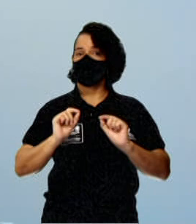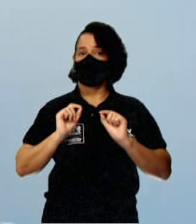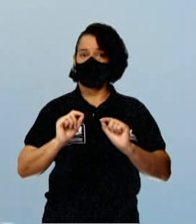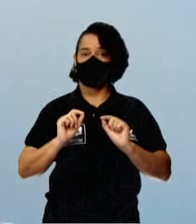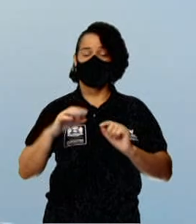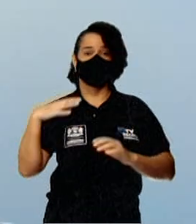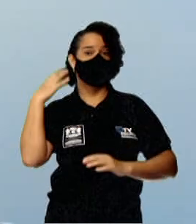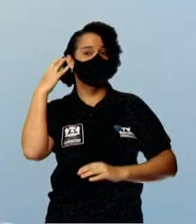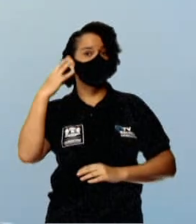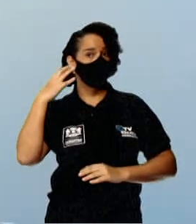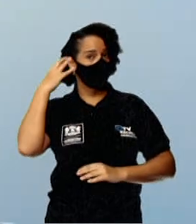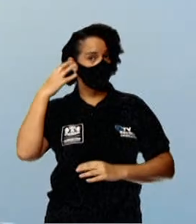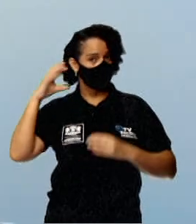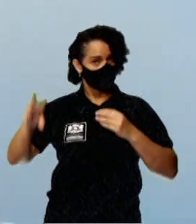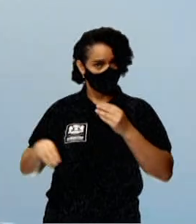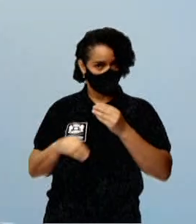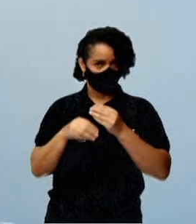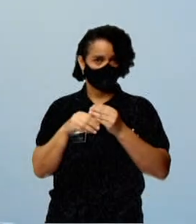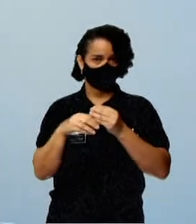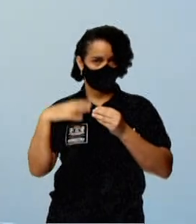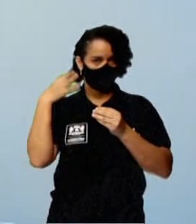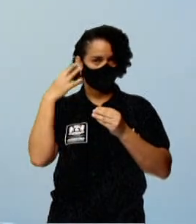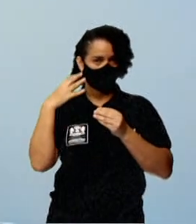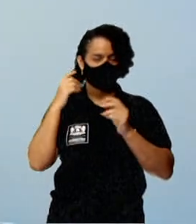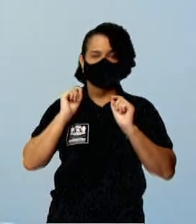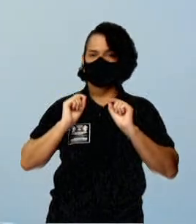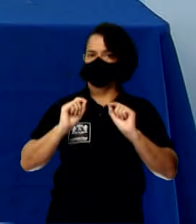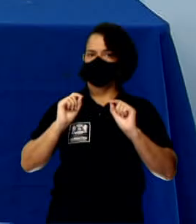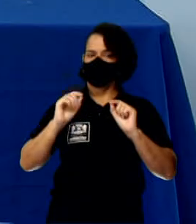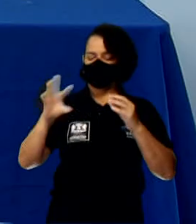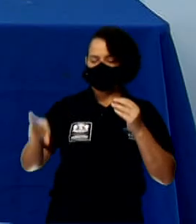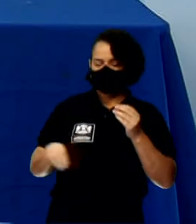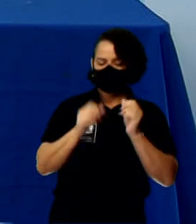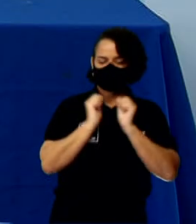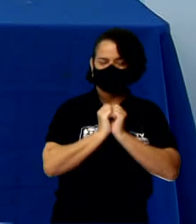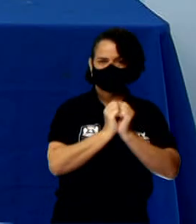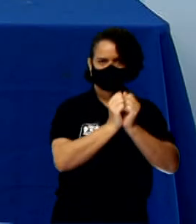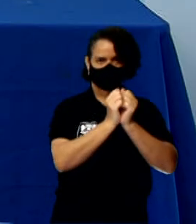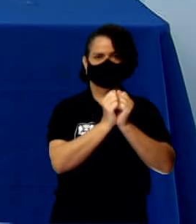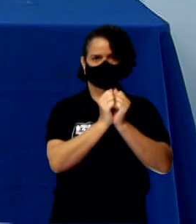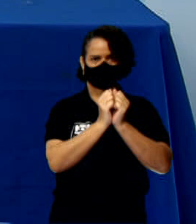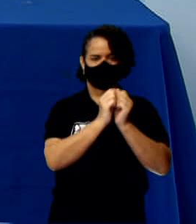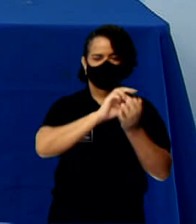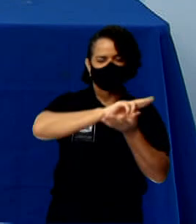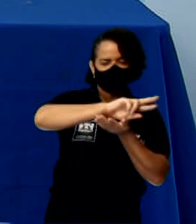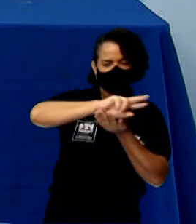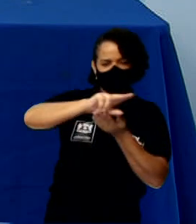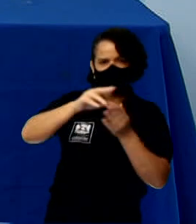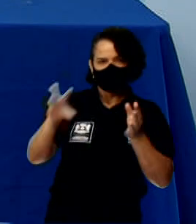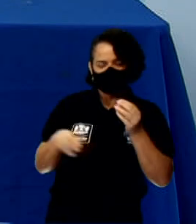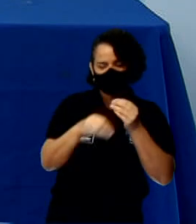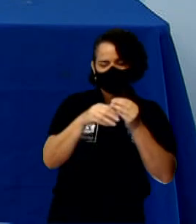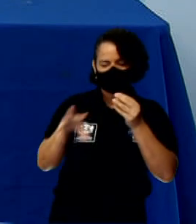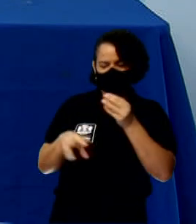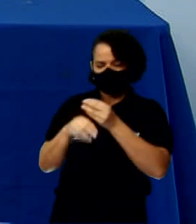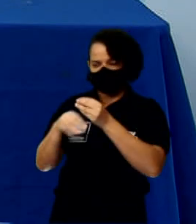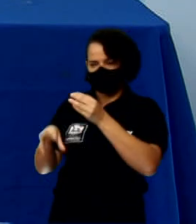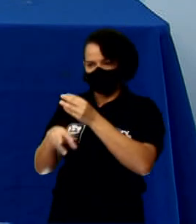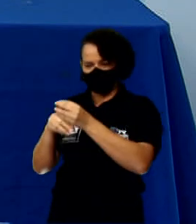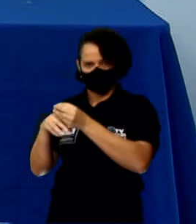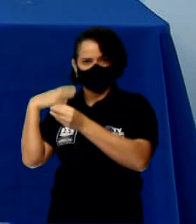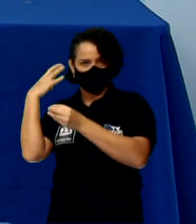na música é você juntar elementos sonoros e esses elementos sonoros eles vão nos